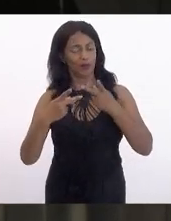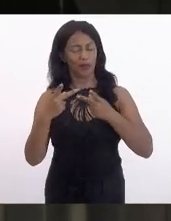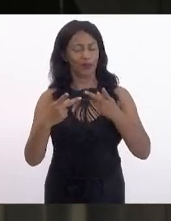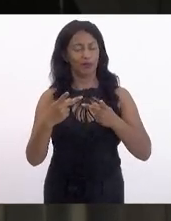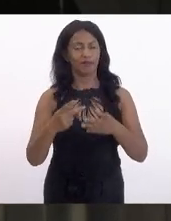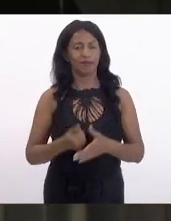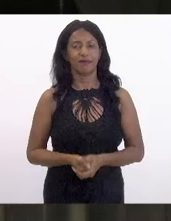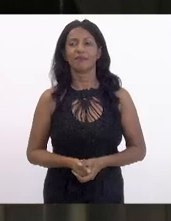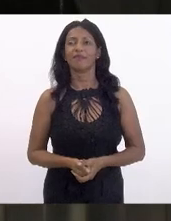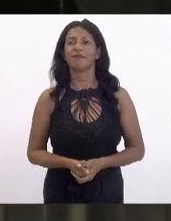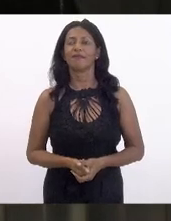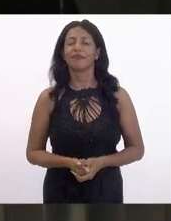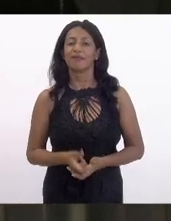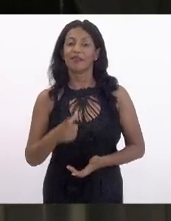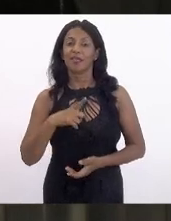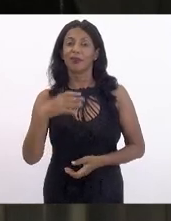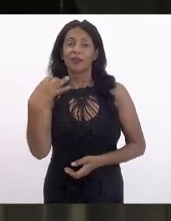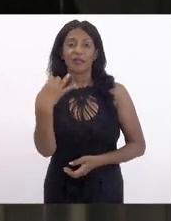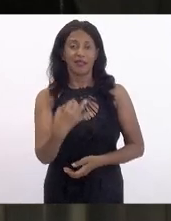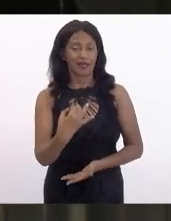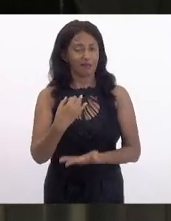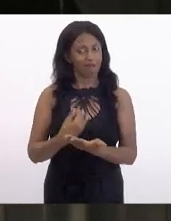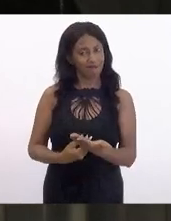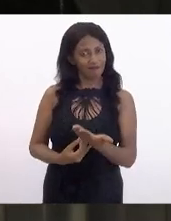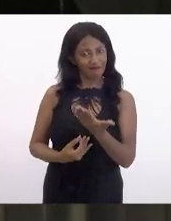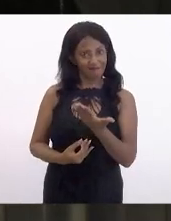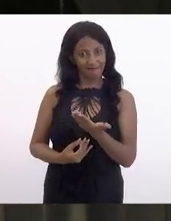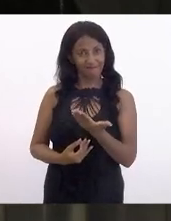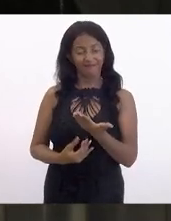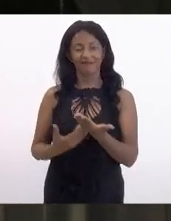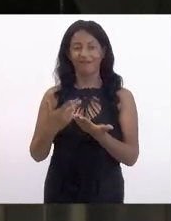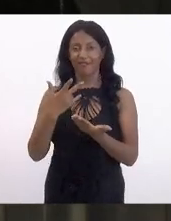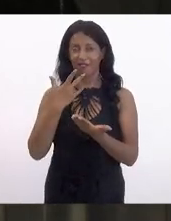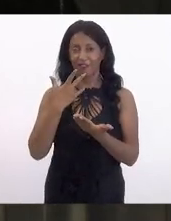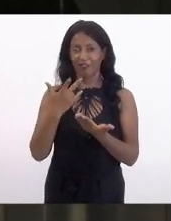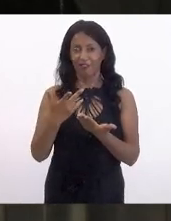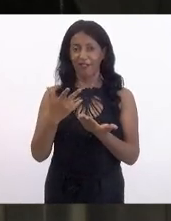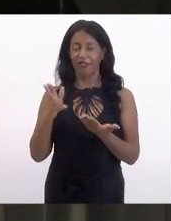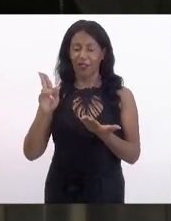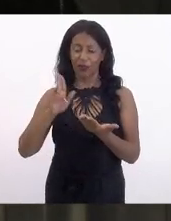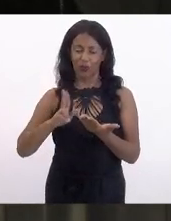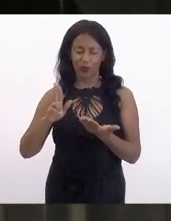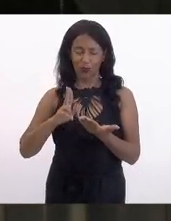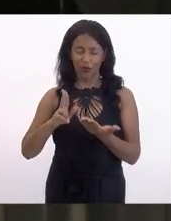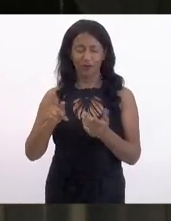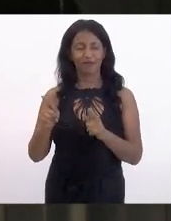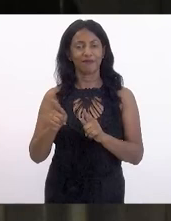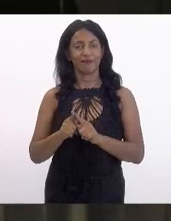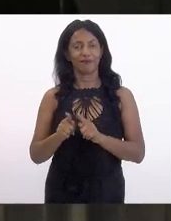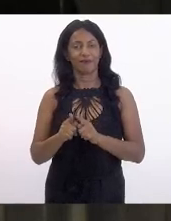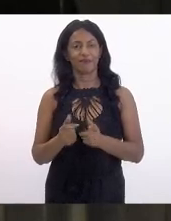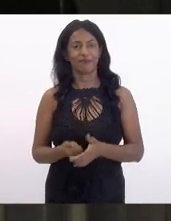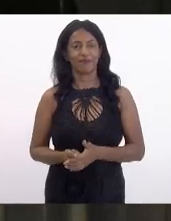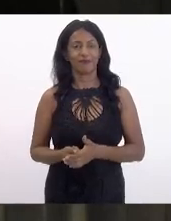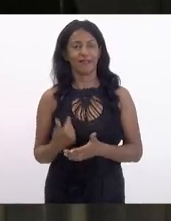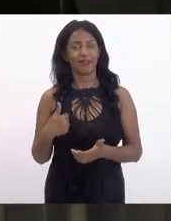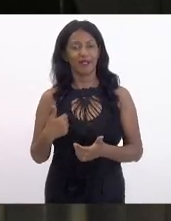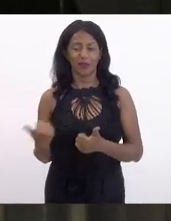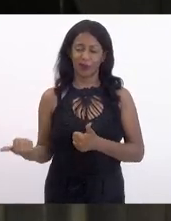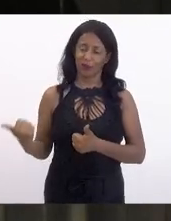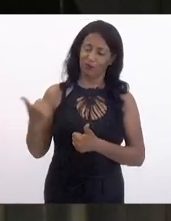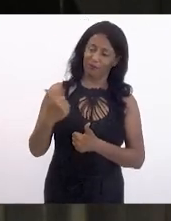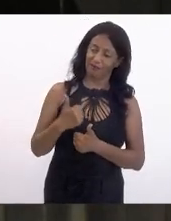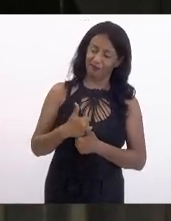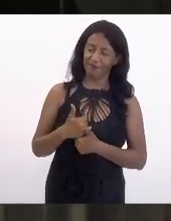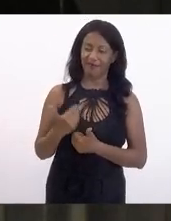assertivas tenho certeza que vossa excelência vai fazer uso da palavra assuma a presidência